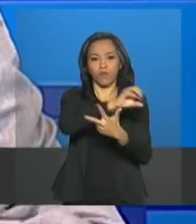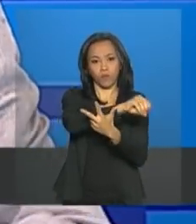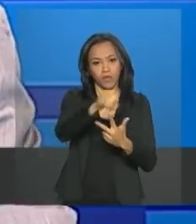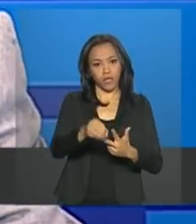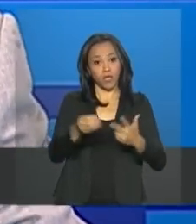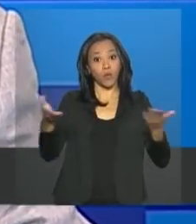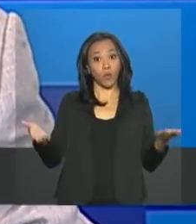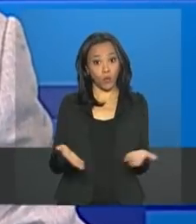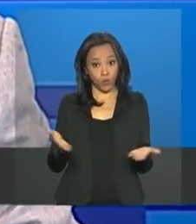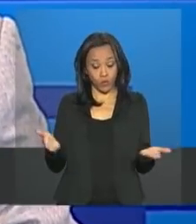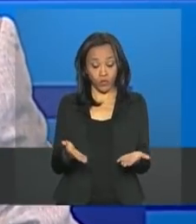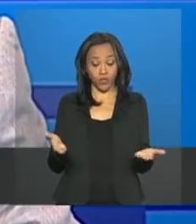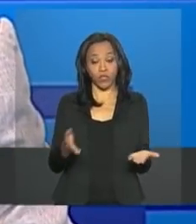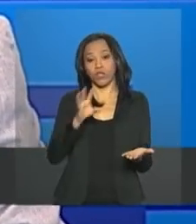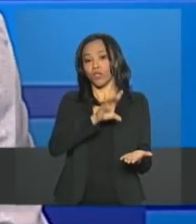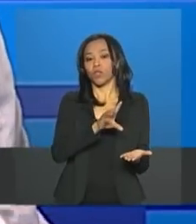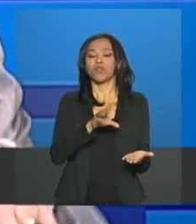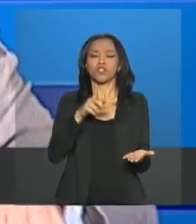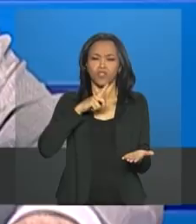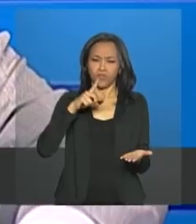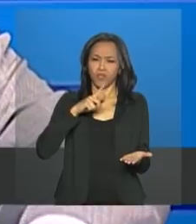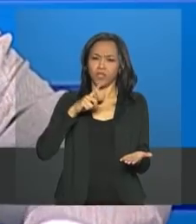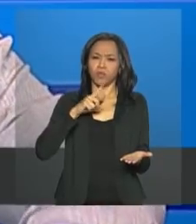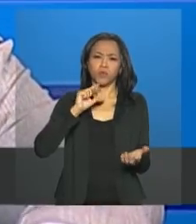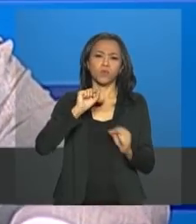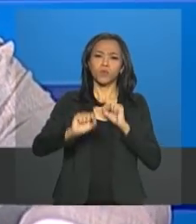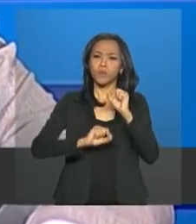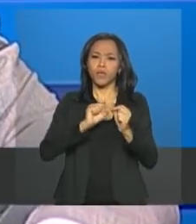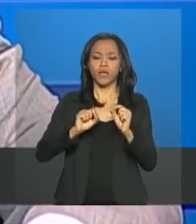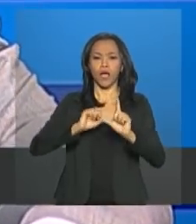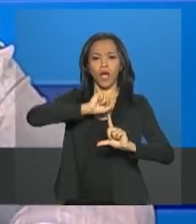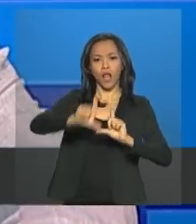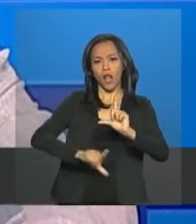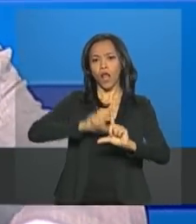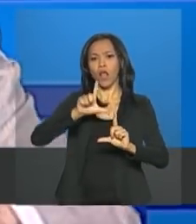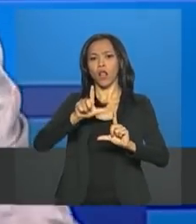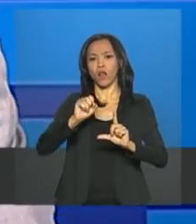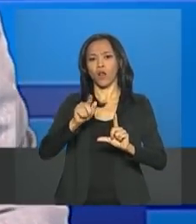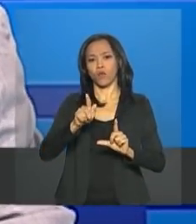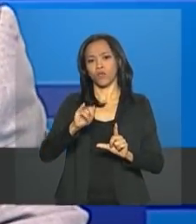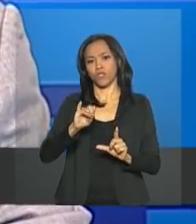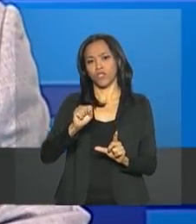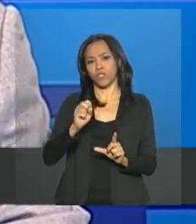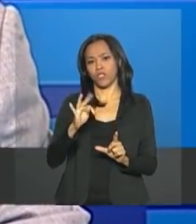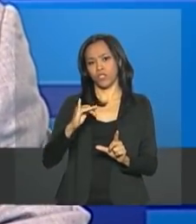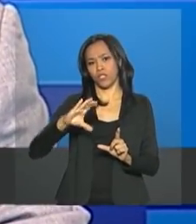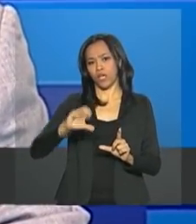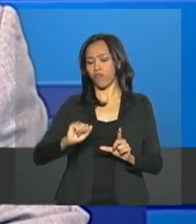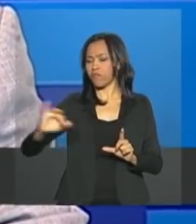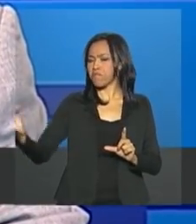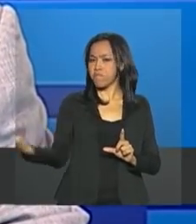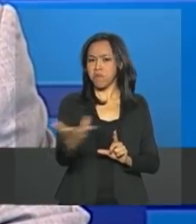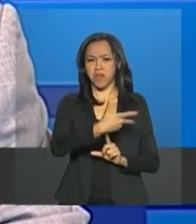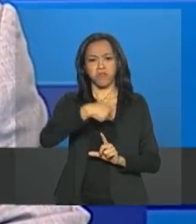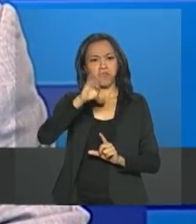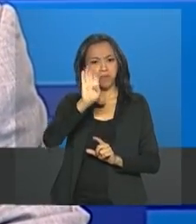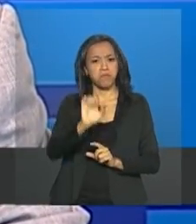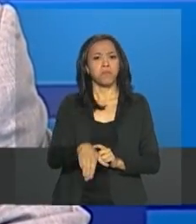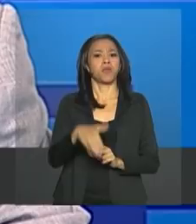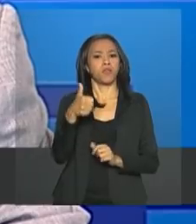é onde a logística a aplicação funcionou maravilhosamente bem